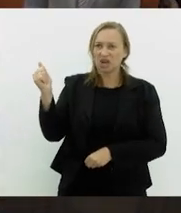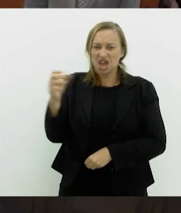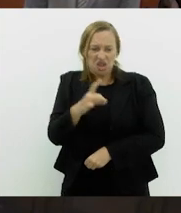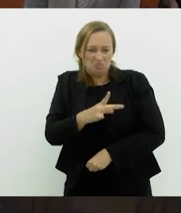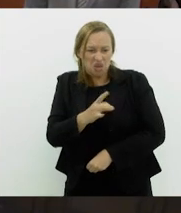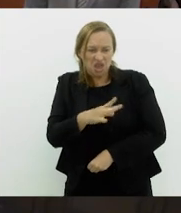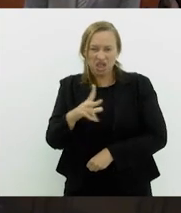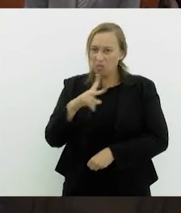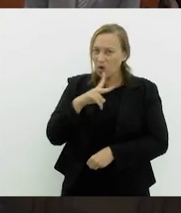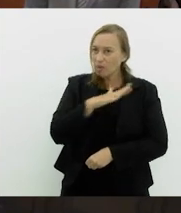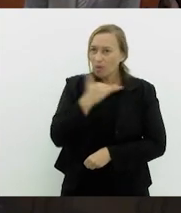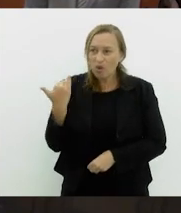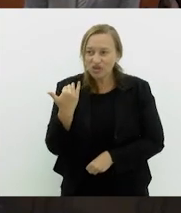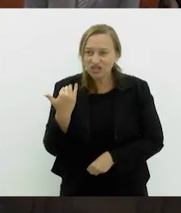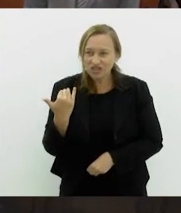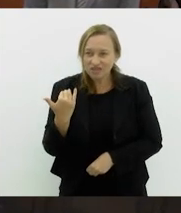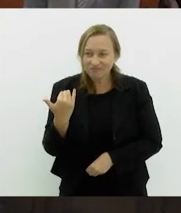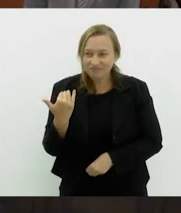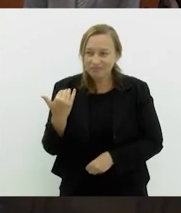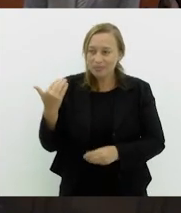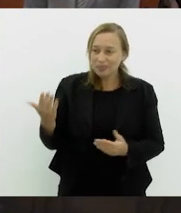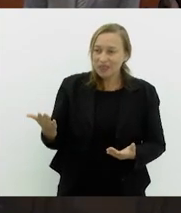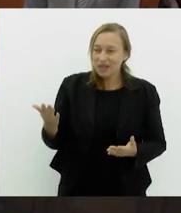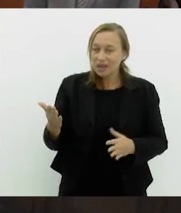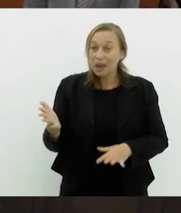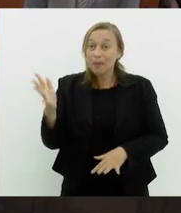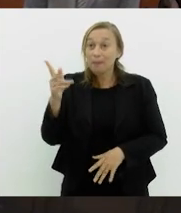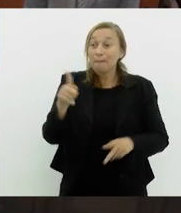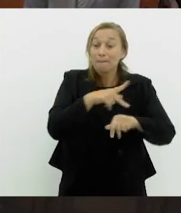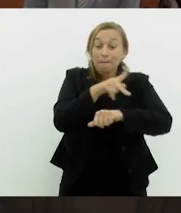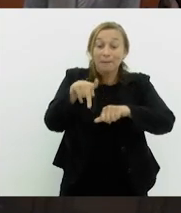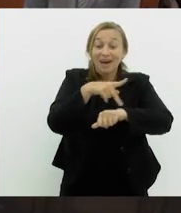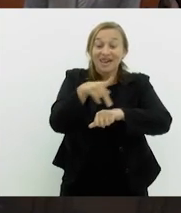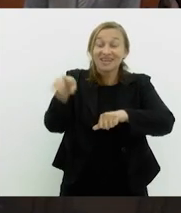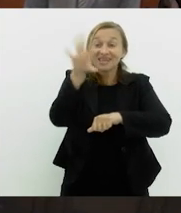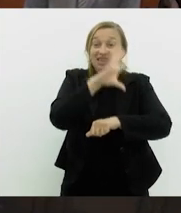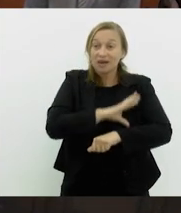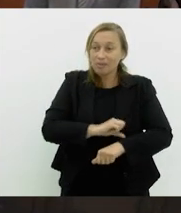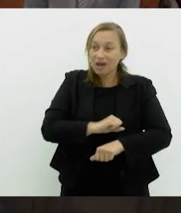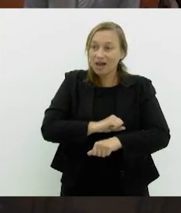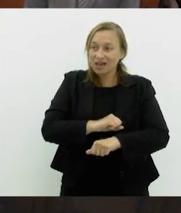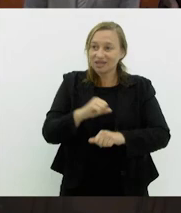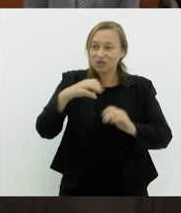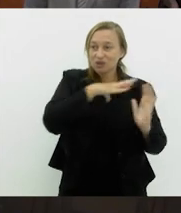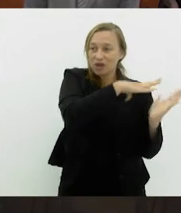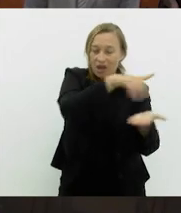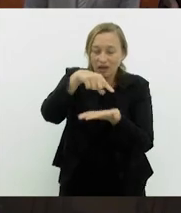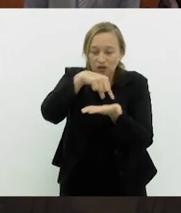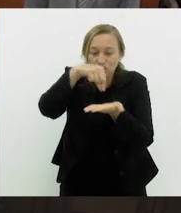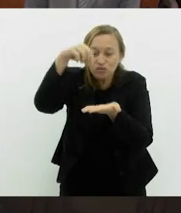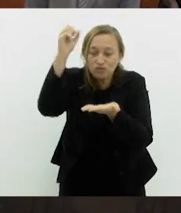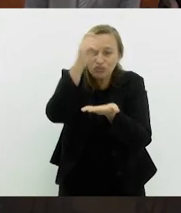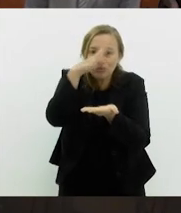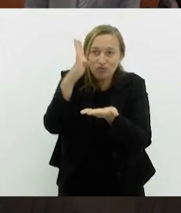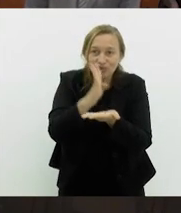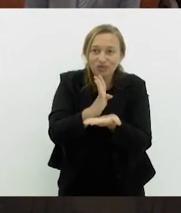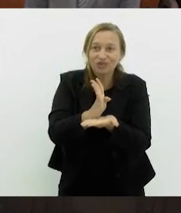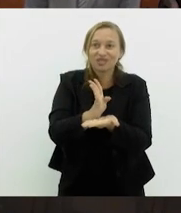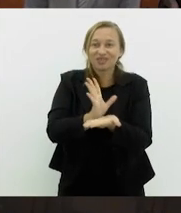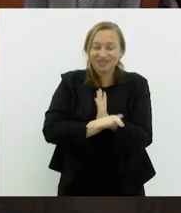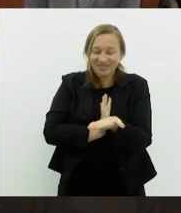te adora, a própria morte terá morada. Entre outras mil, és tu, Brasil, a pátria